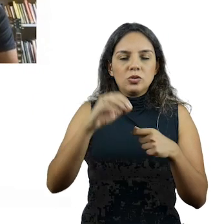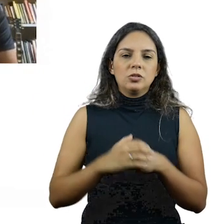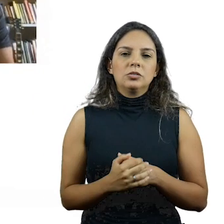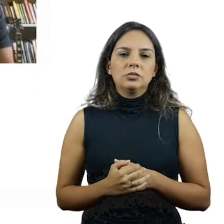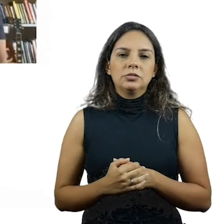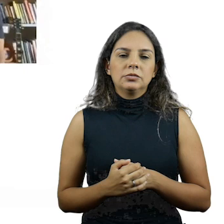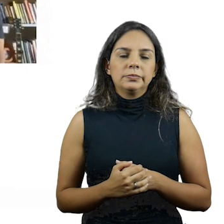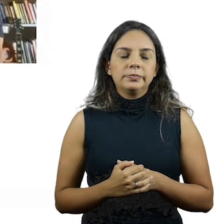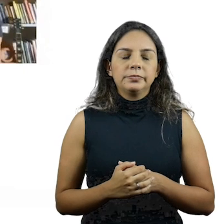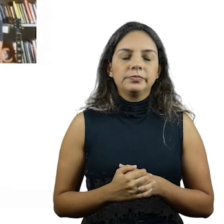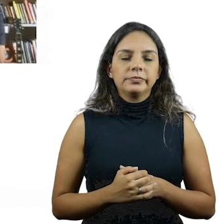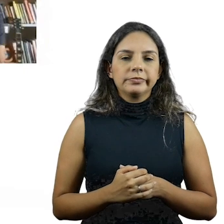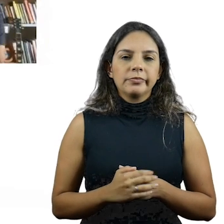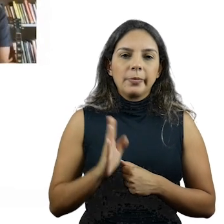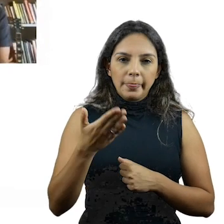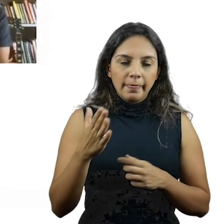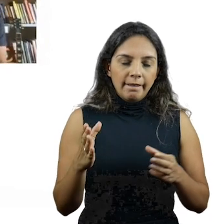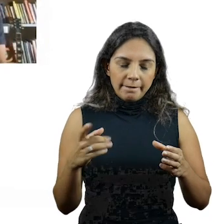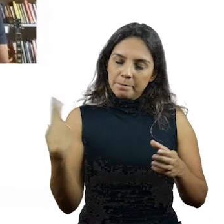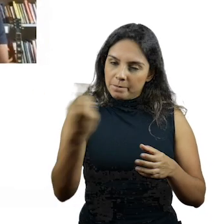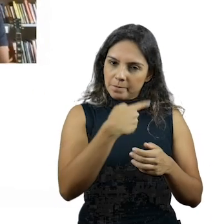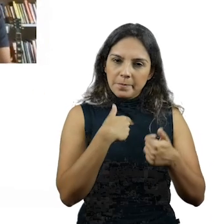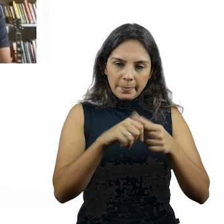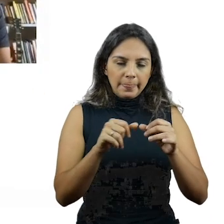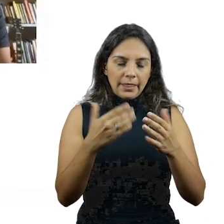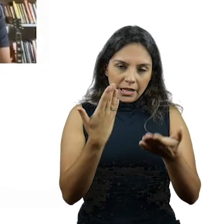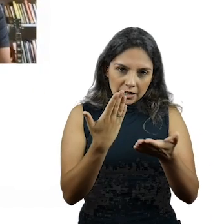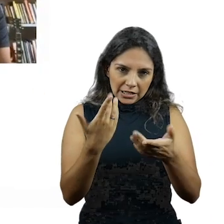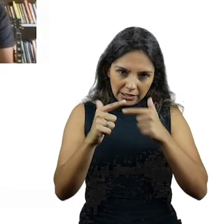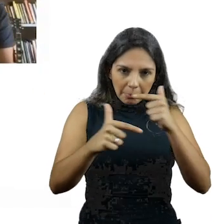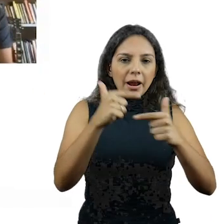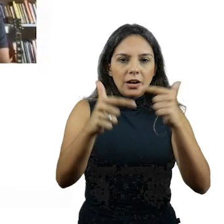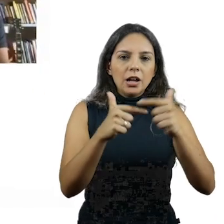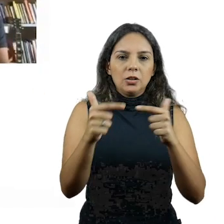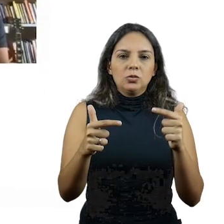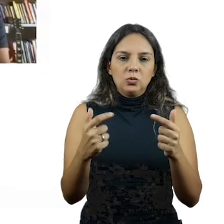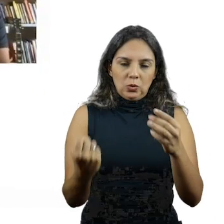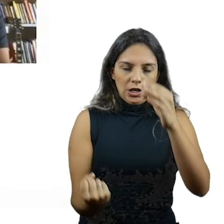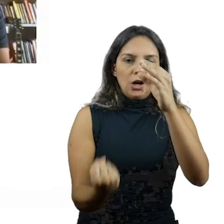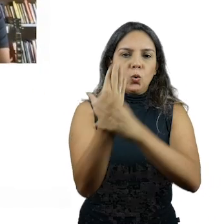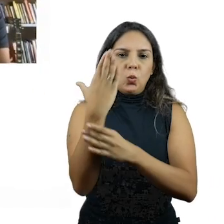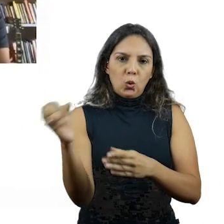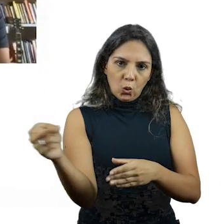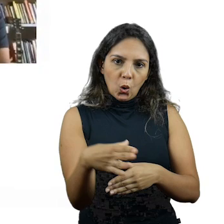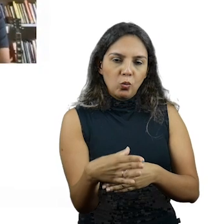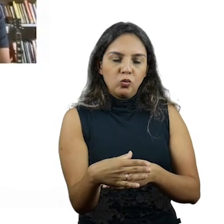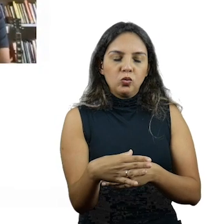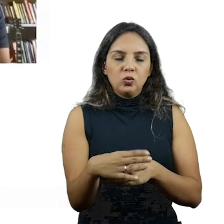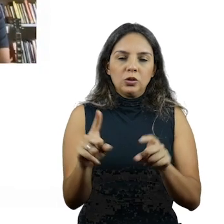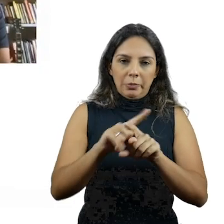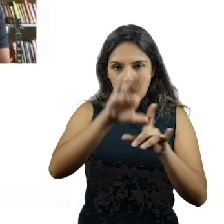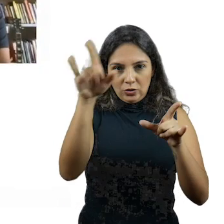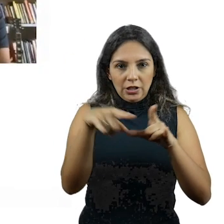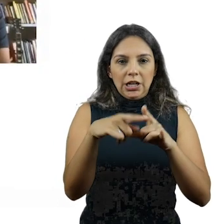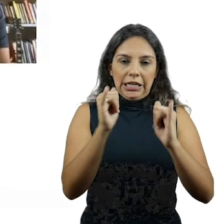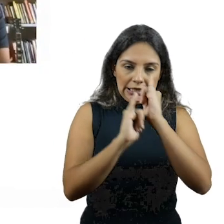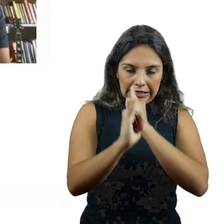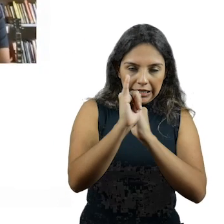EPs diferentes, já estava tudo gravado, então a gente está tocando esse lançamento, tudo também virtualmente,